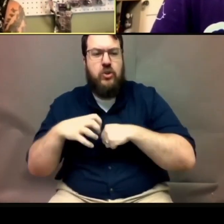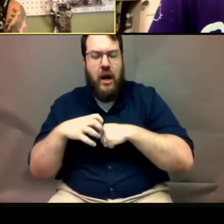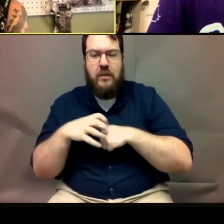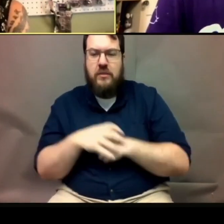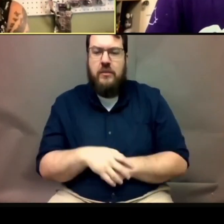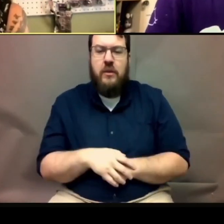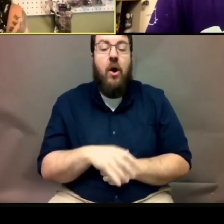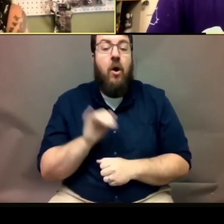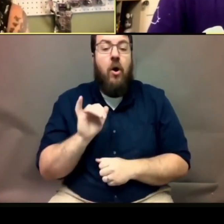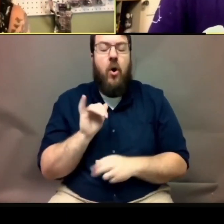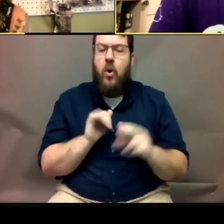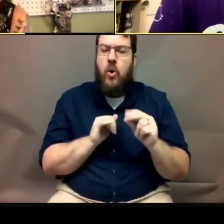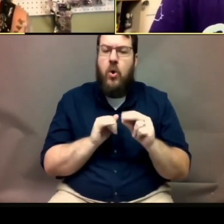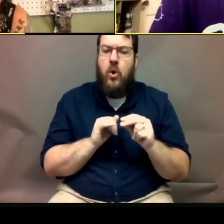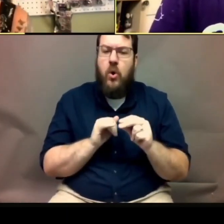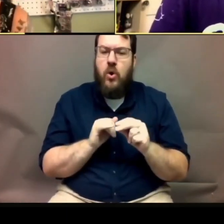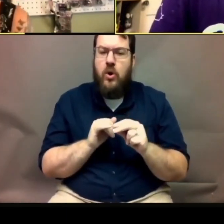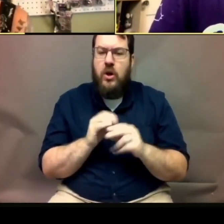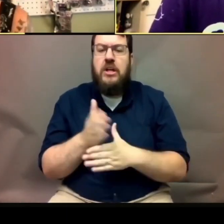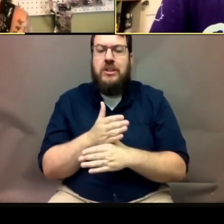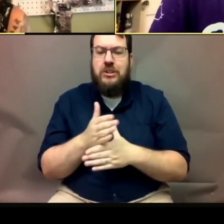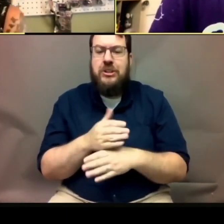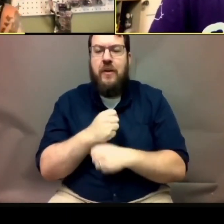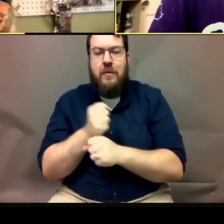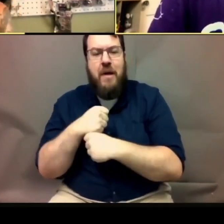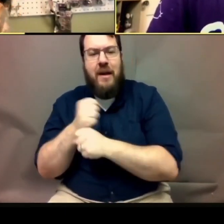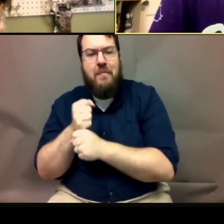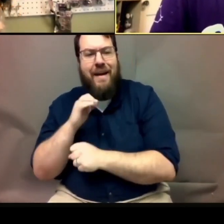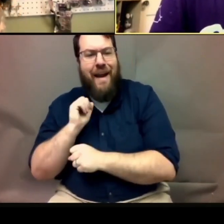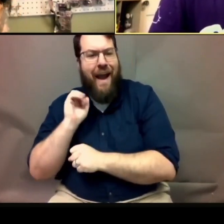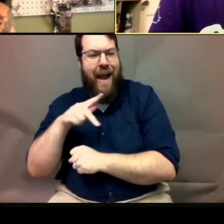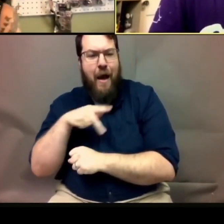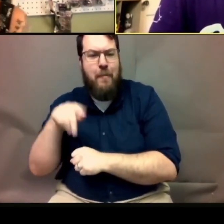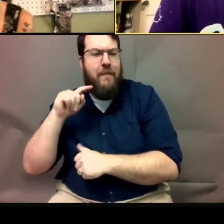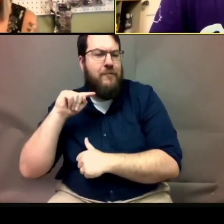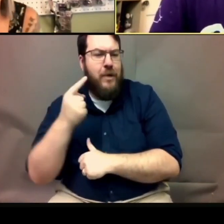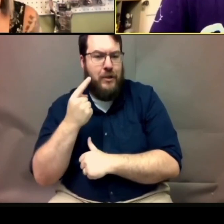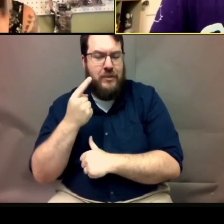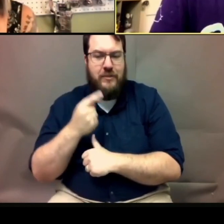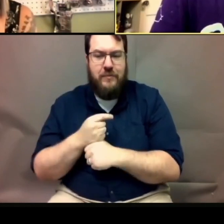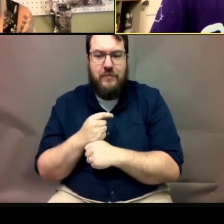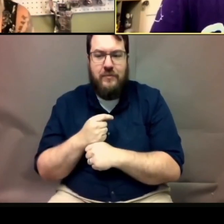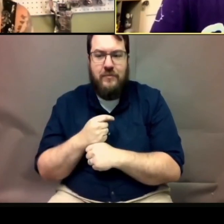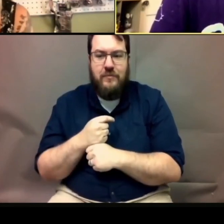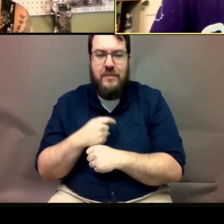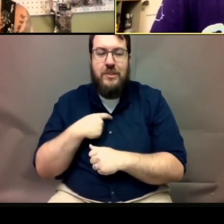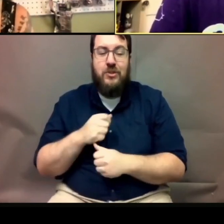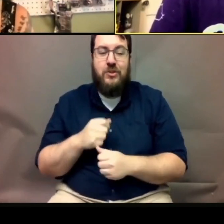Você compartilha o Scratch? Não, o do Makemake primeiro.